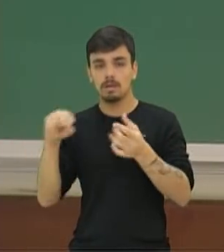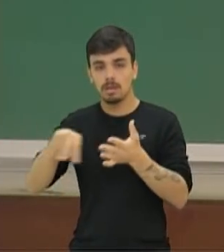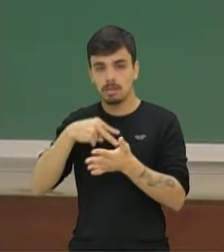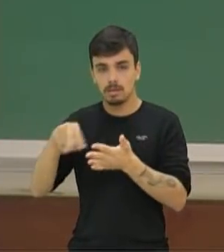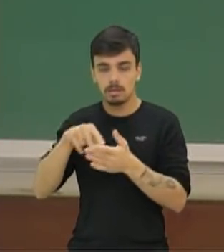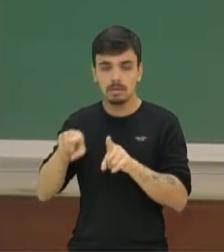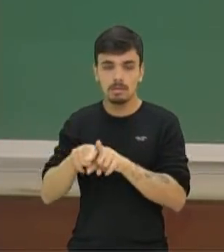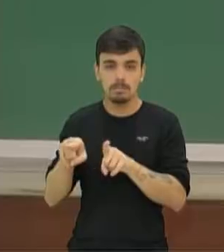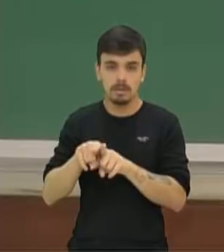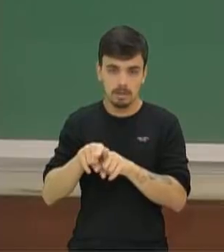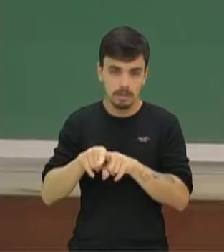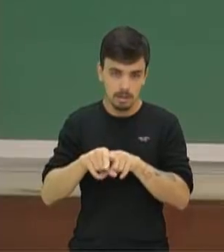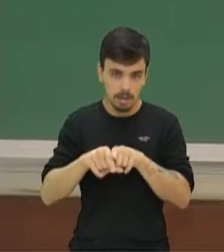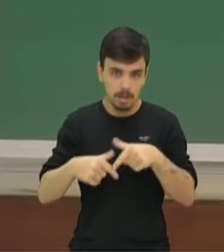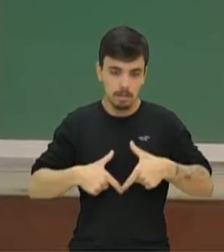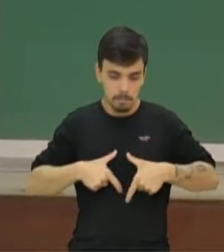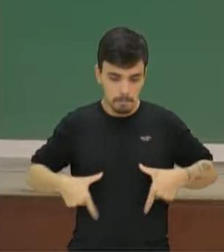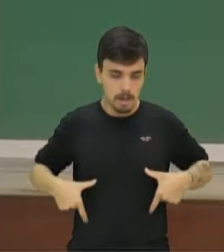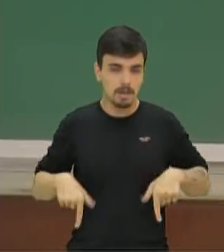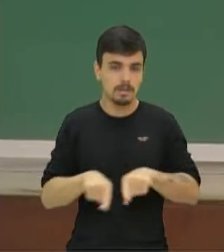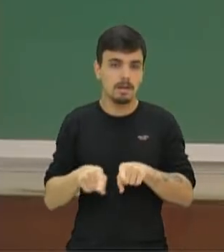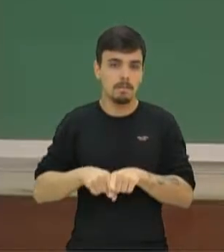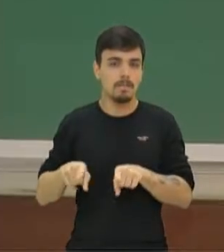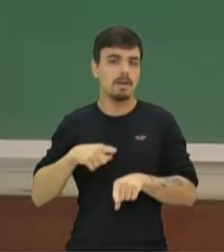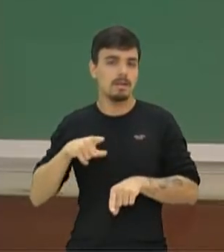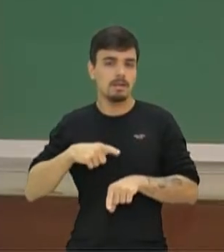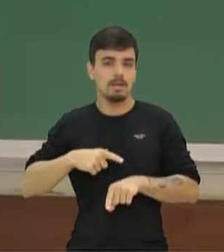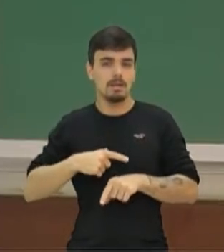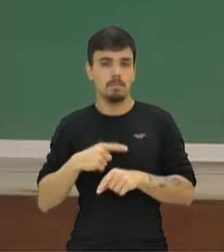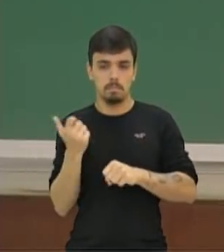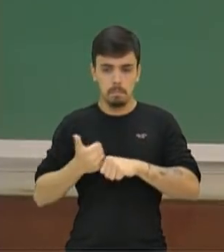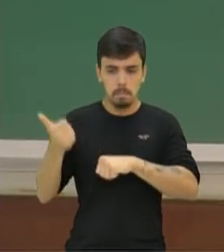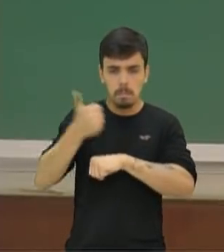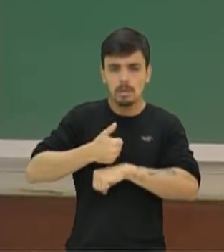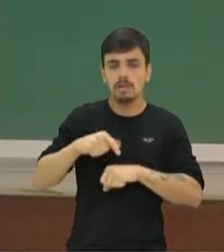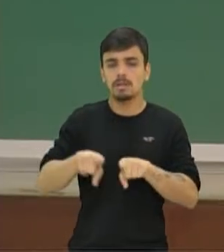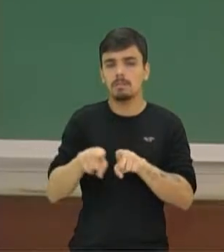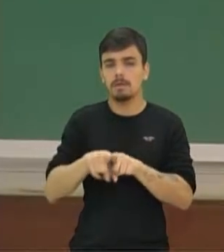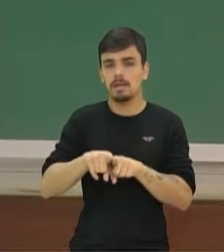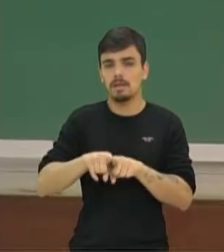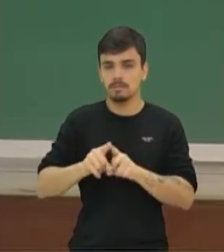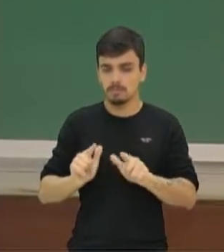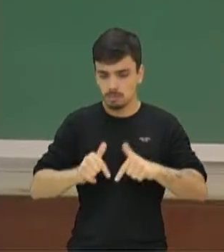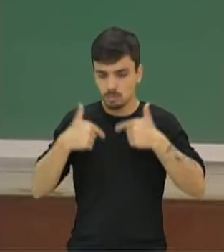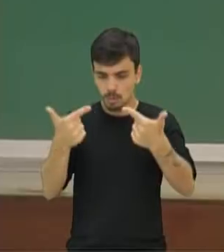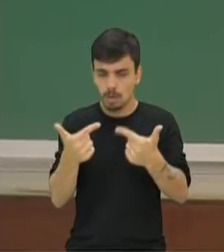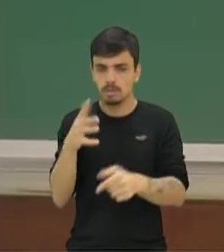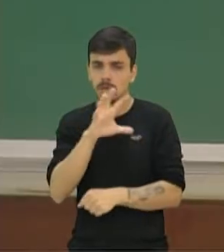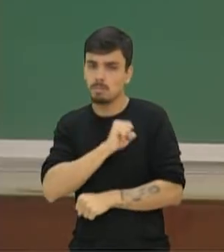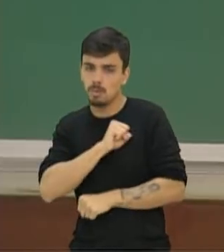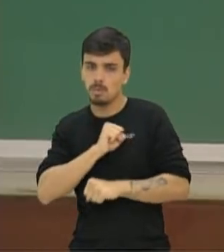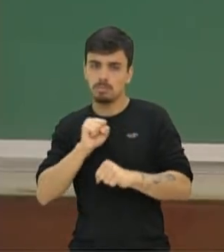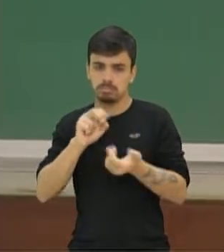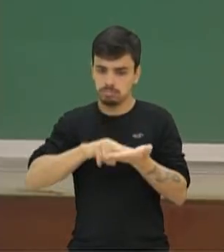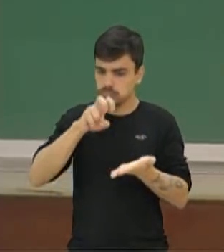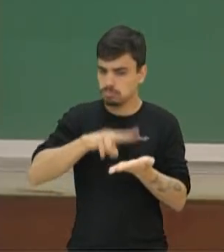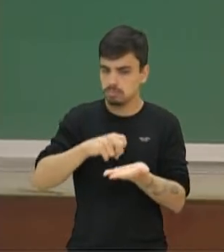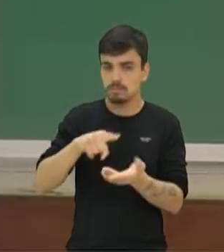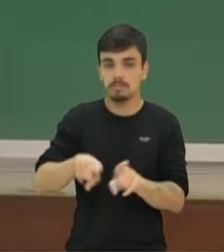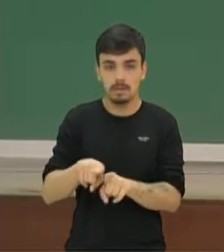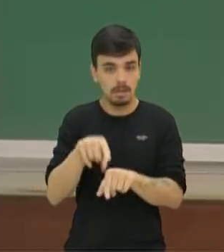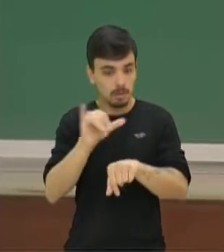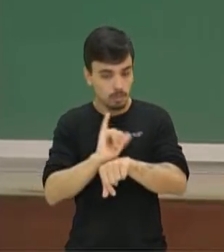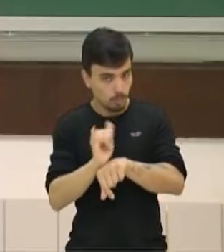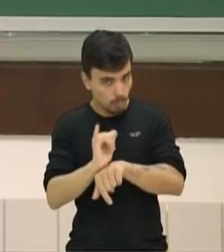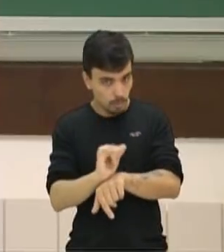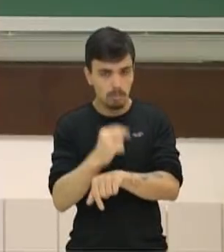de poderes, né? É a sorte que eles soltam com a pancinha, é amor, é alegria. E tem no YouTube. Assistam,